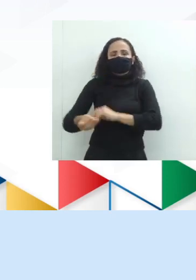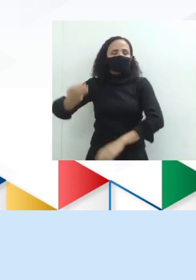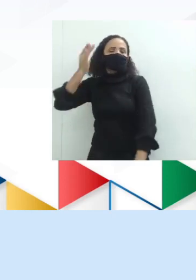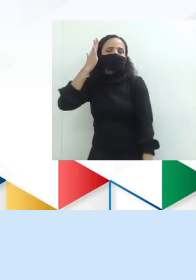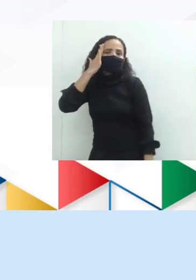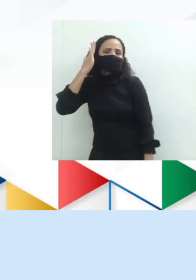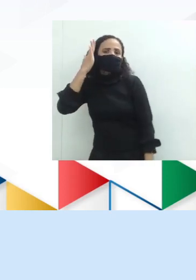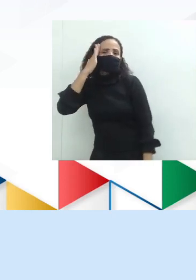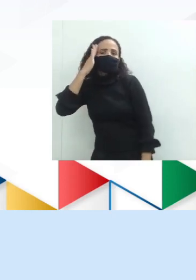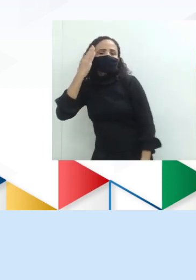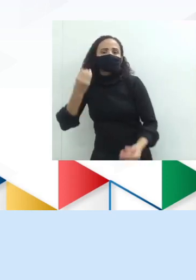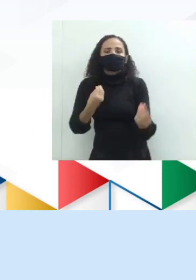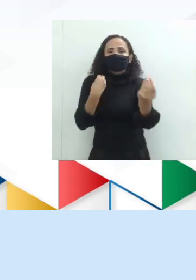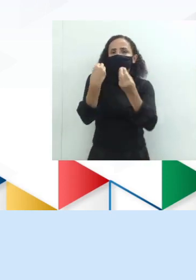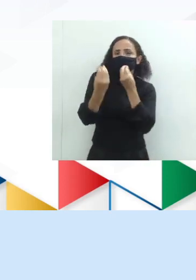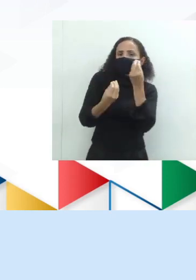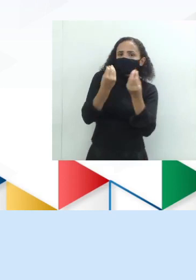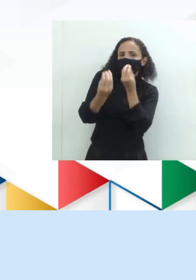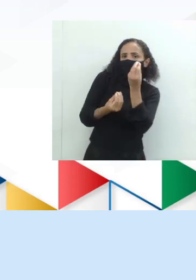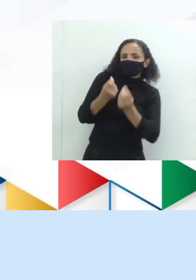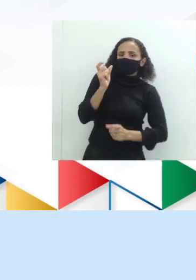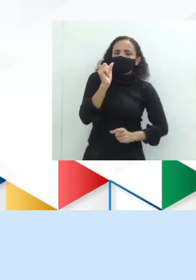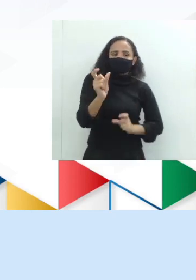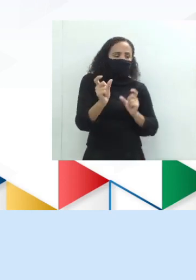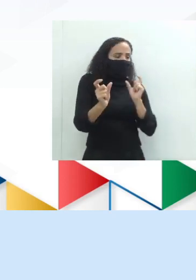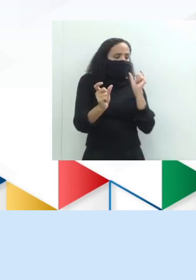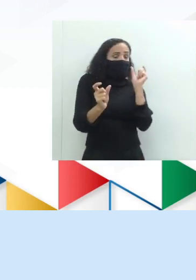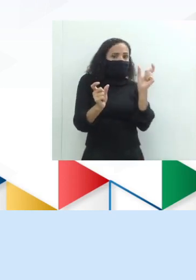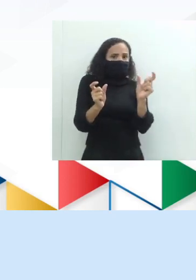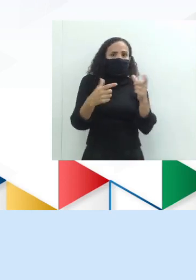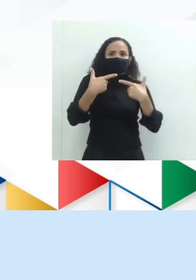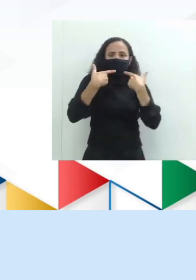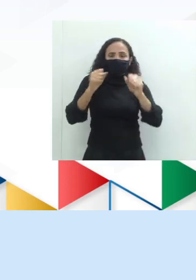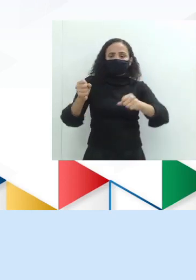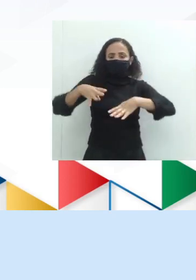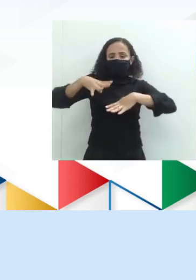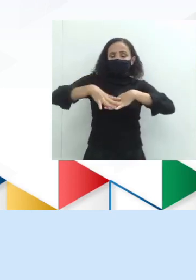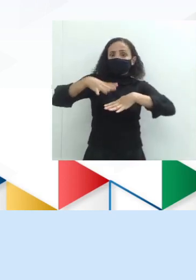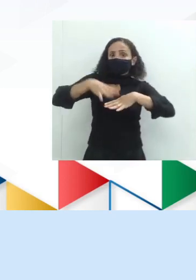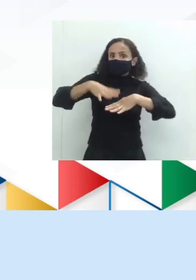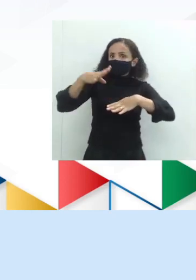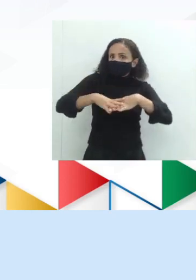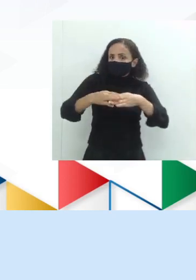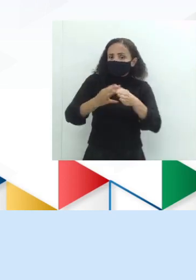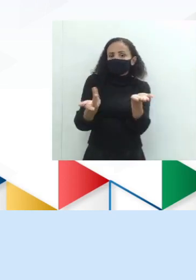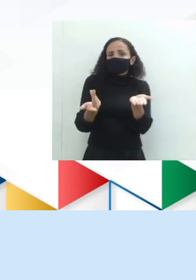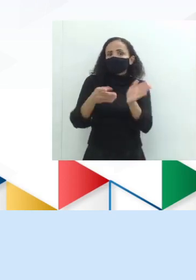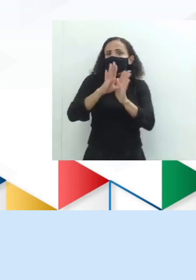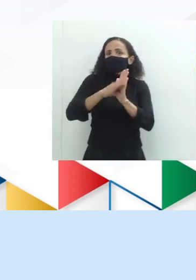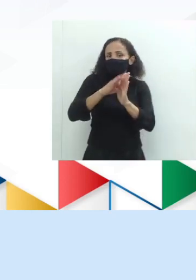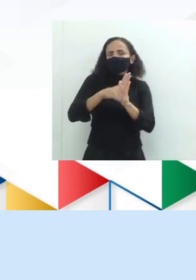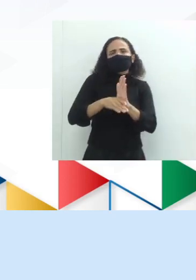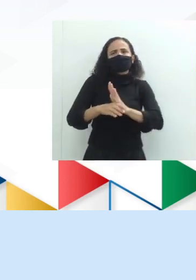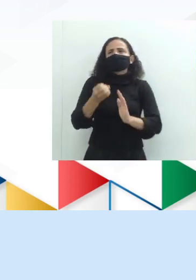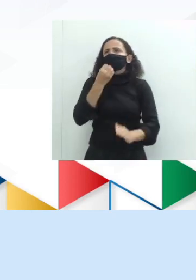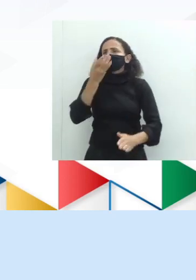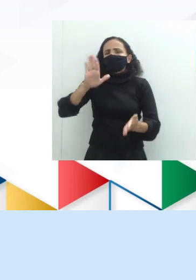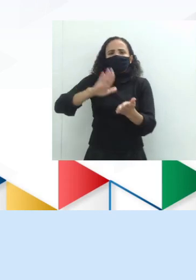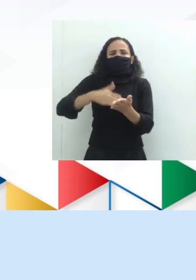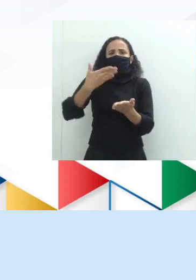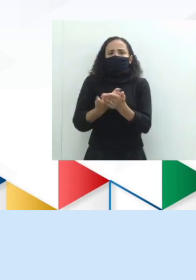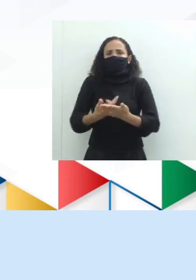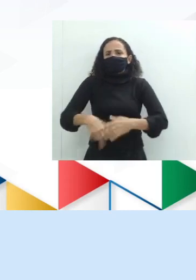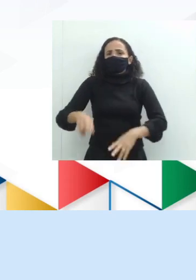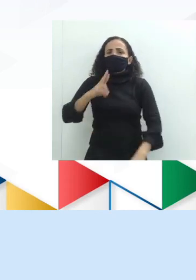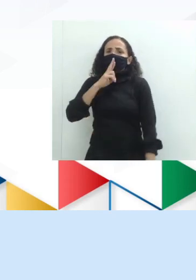souber a nomenclatura, se eu souber a linguagem matemática que está descrita na questão, facilita para eu interpretar e